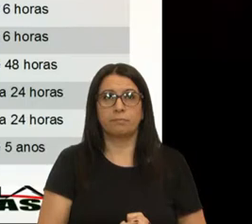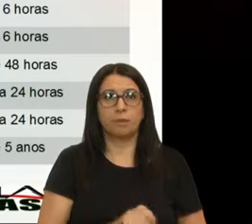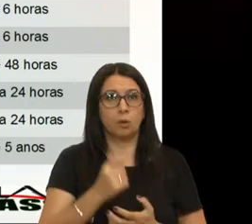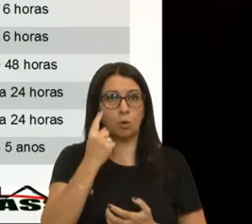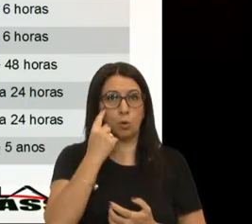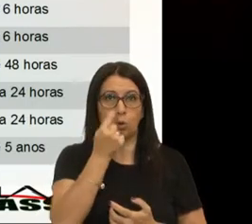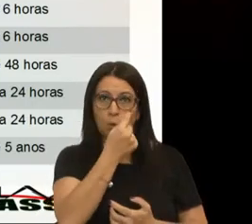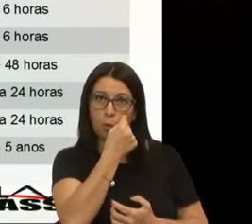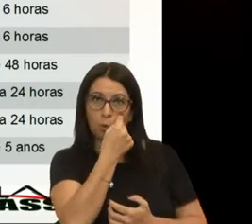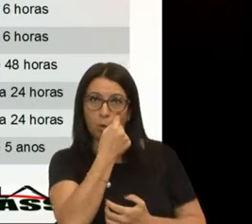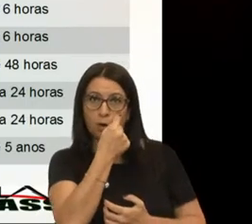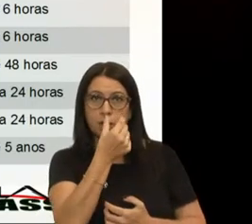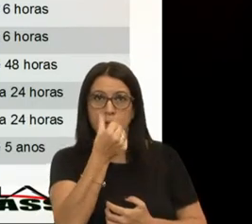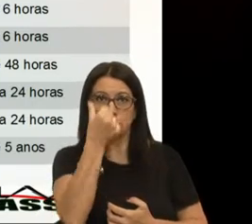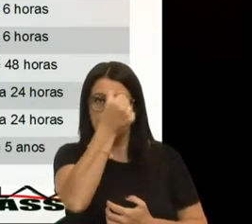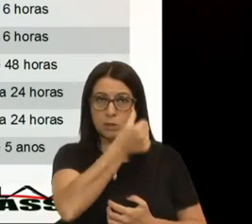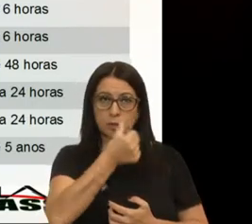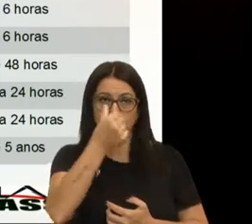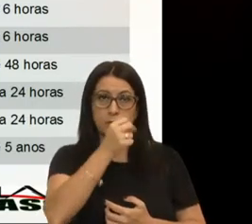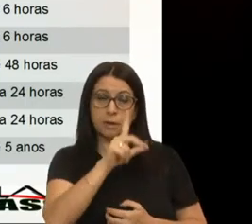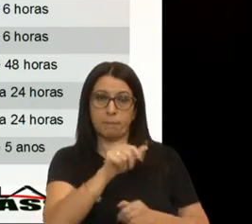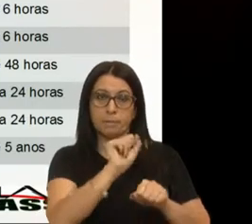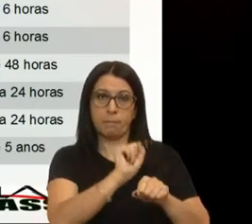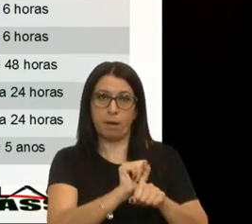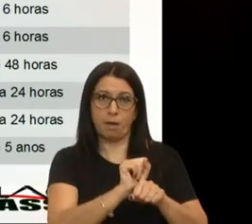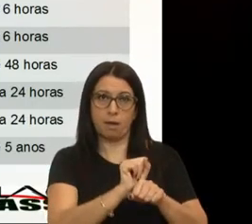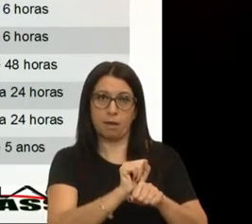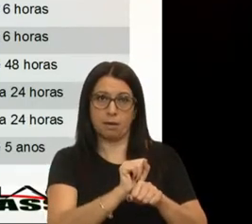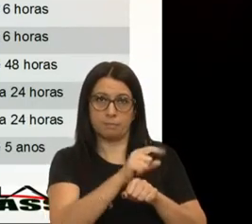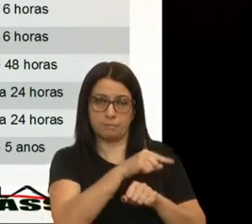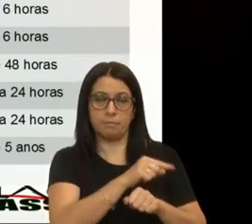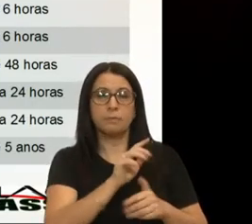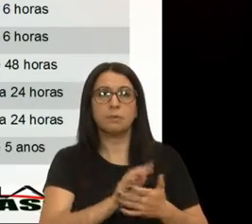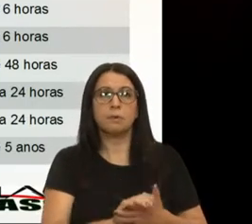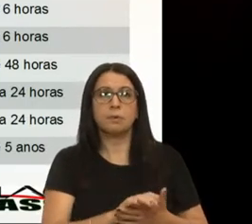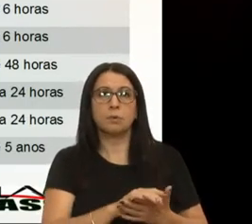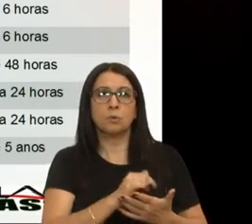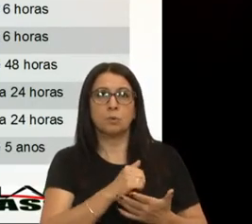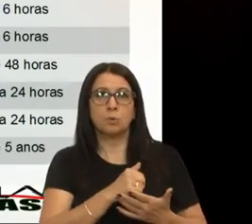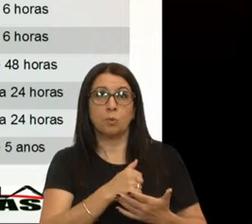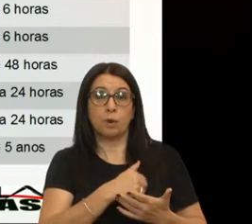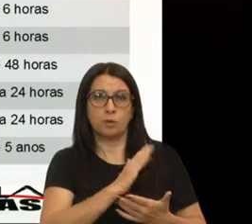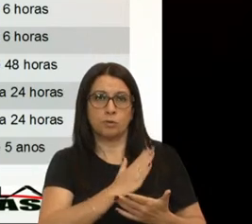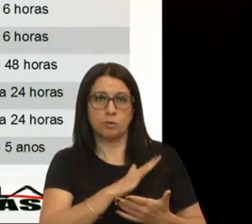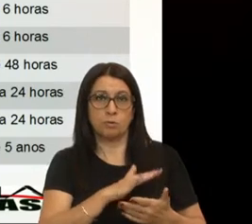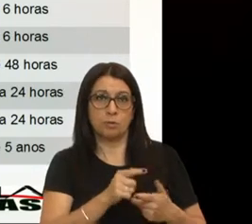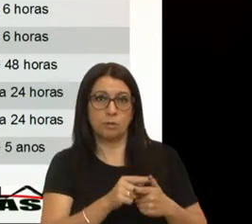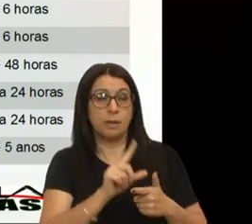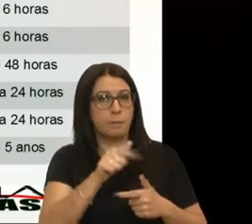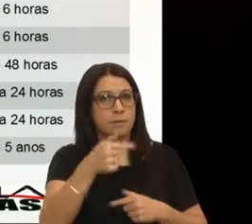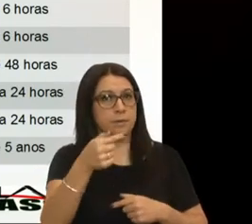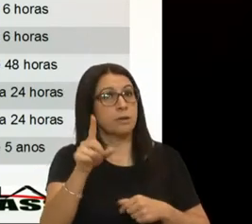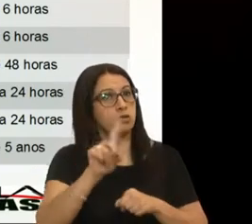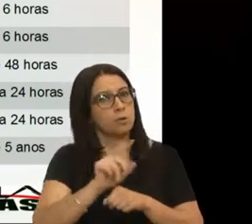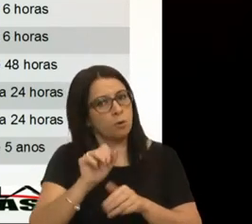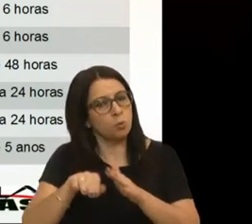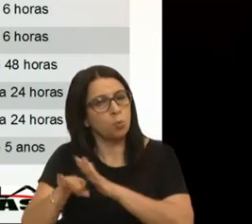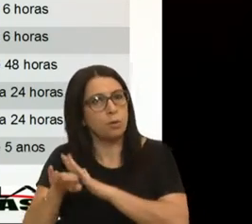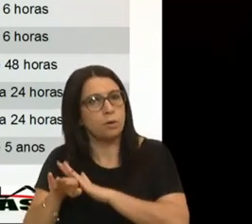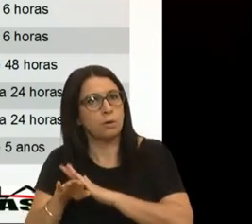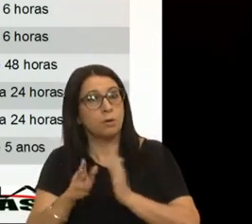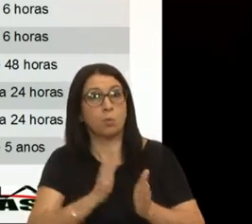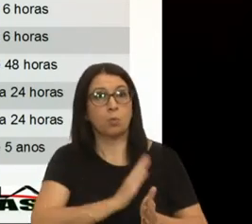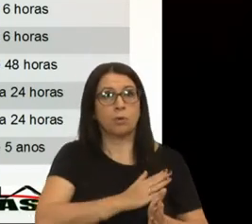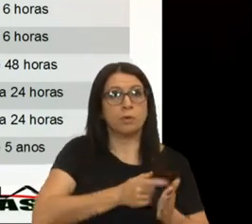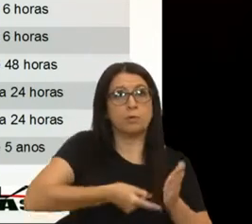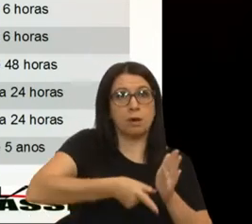Córneas, 6 horas pós-parada cardíaca, e pode ser conservado até 7 dias. O coração,